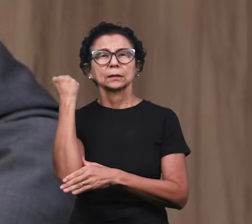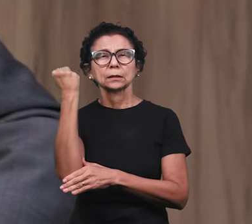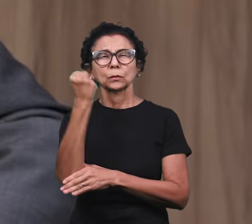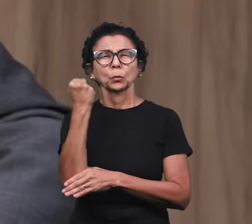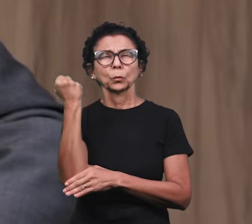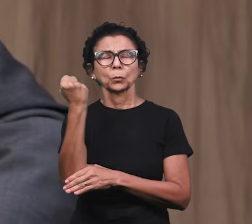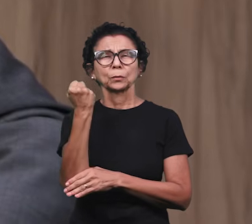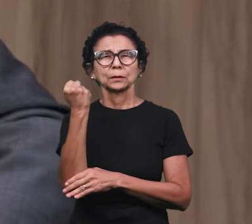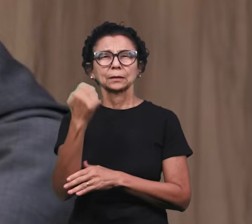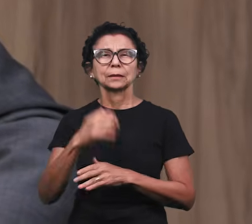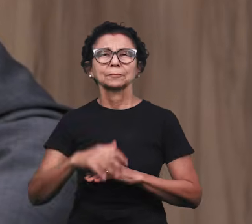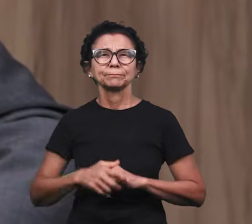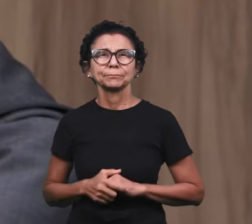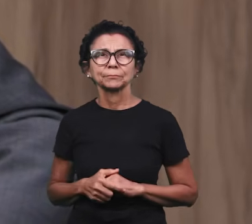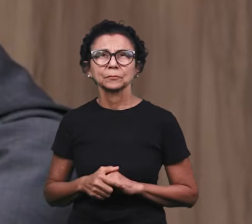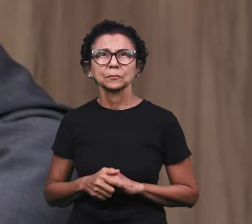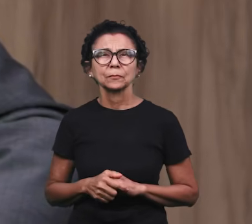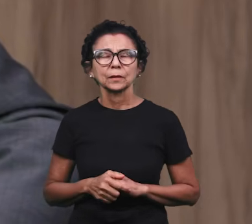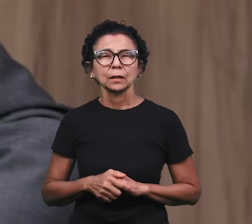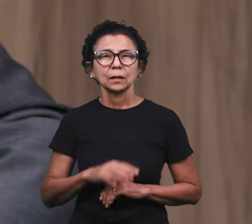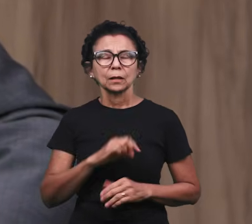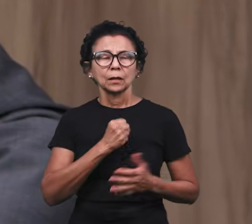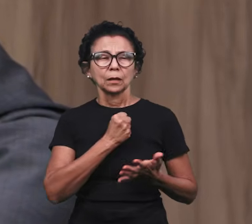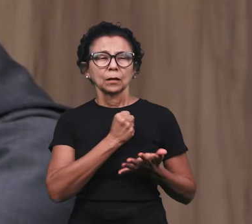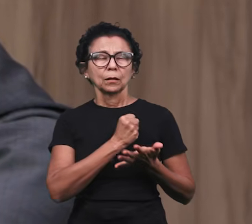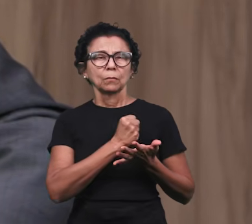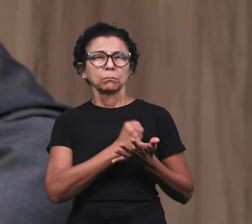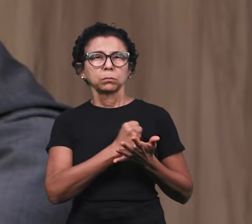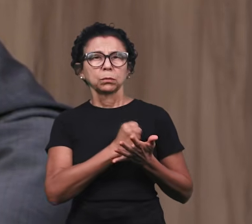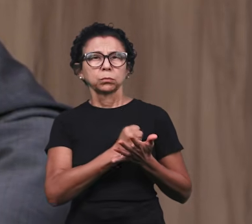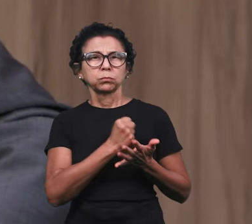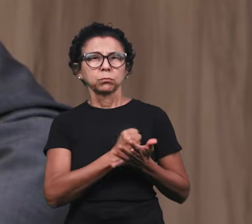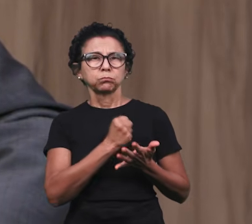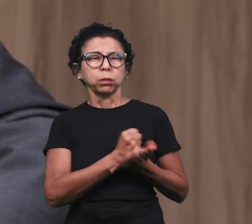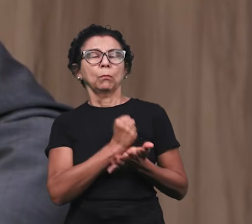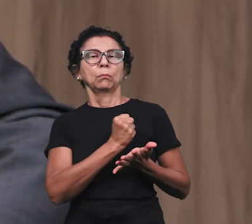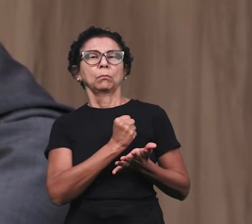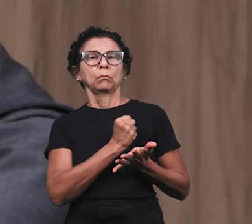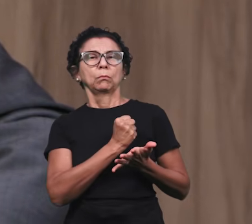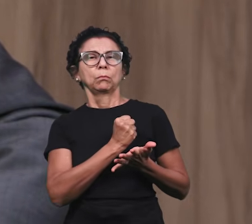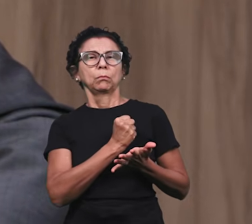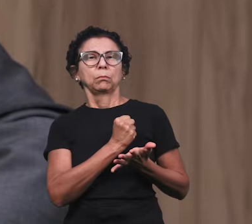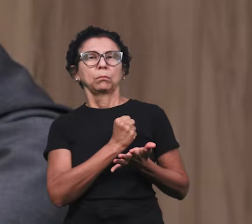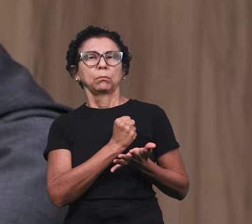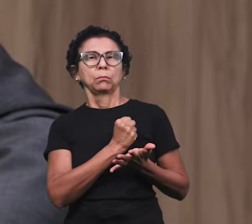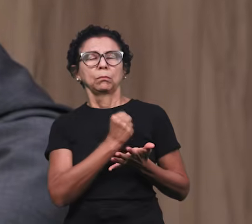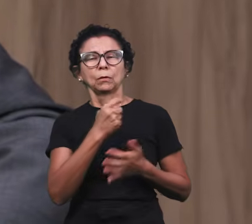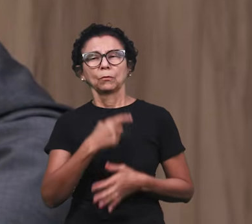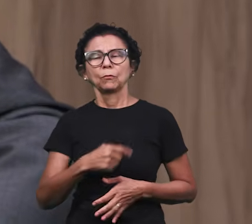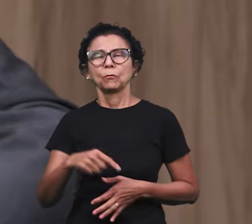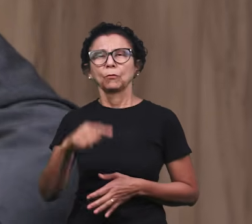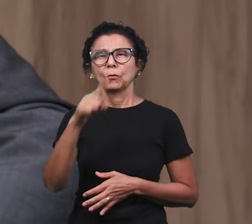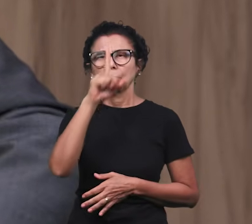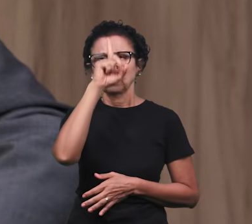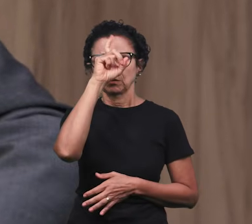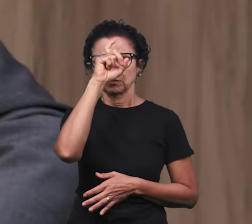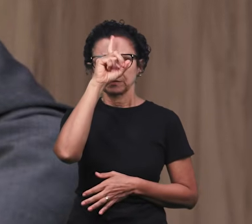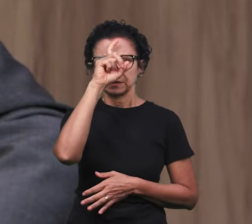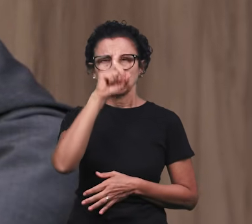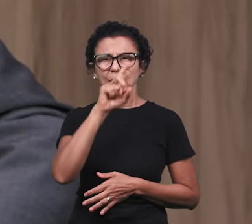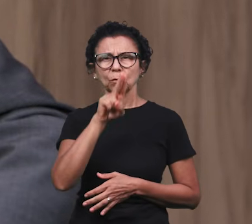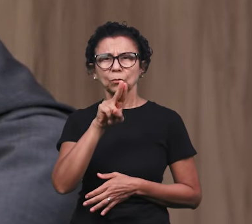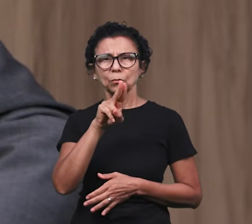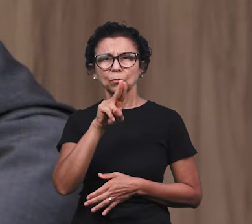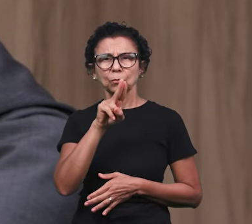dialítico e que fez uma parada cardíaca em um dos seus procedimentos dialíticos, foi para um hospital, ficou na UTI durante um